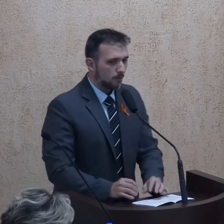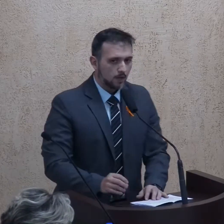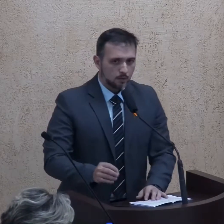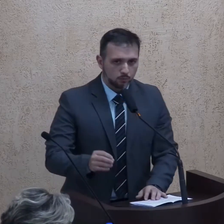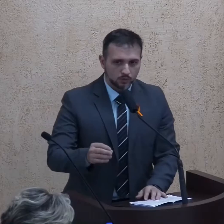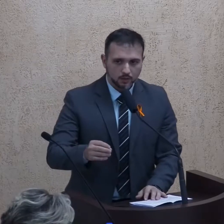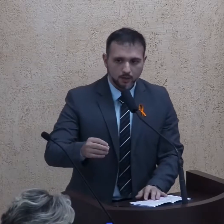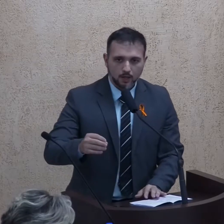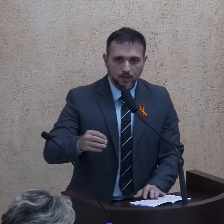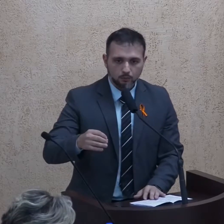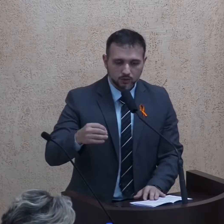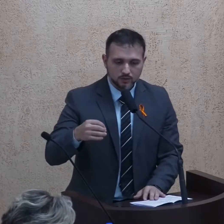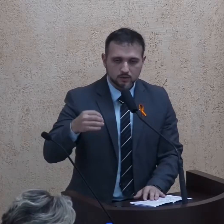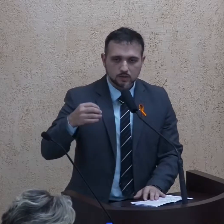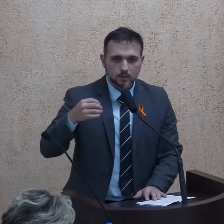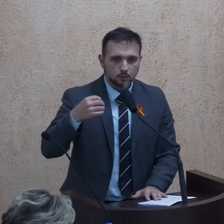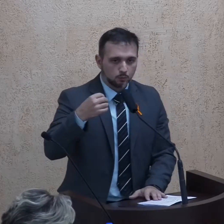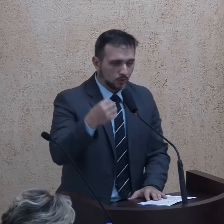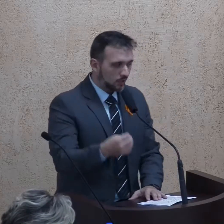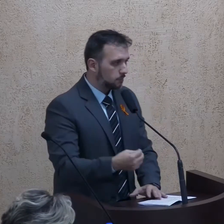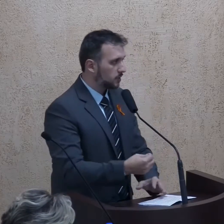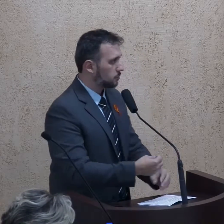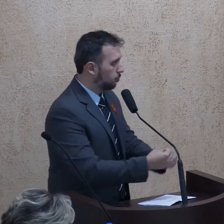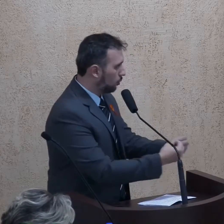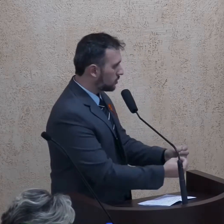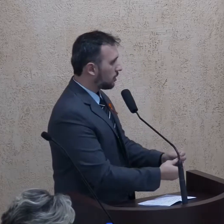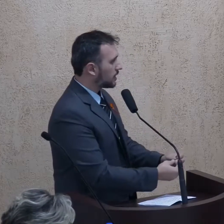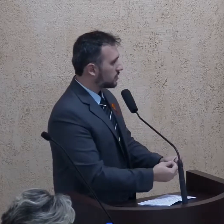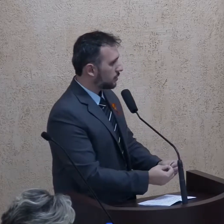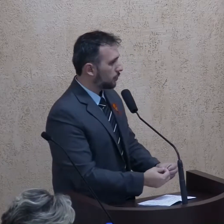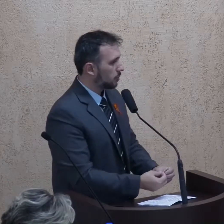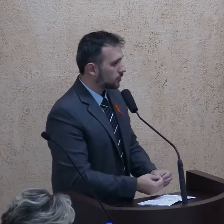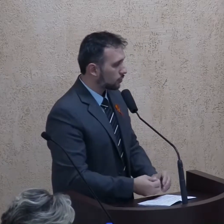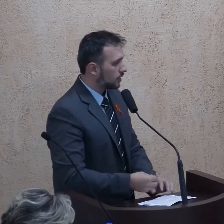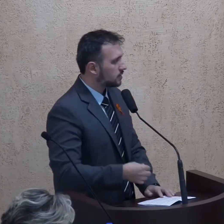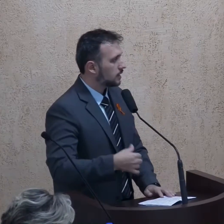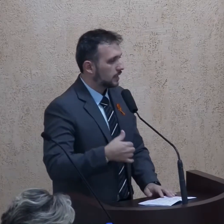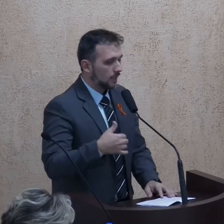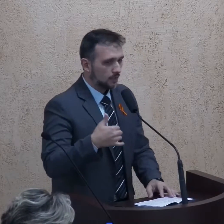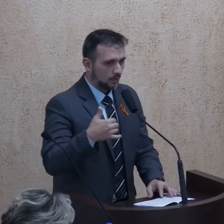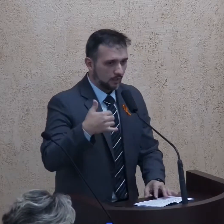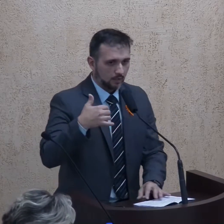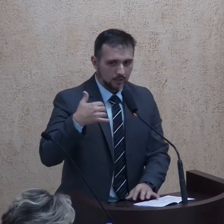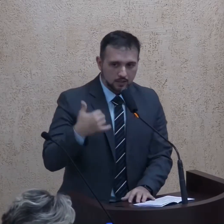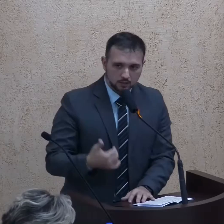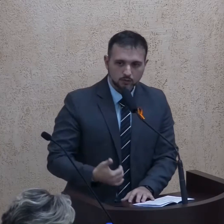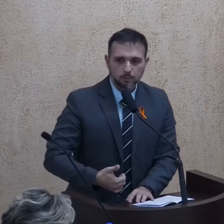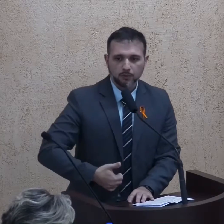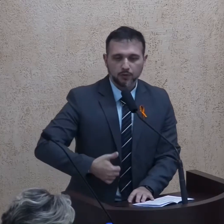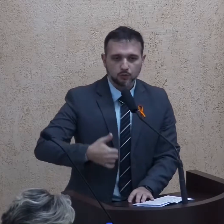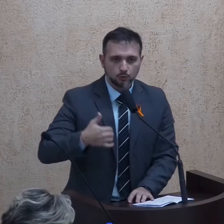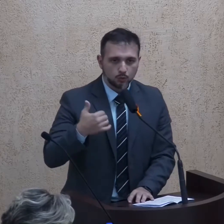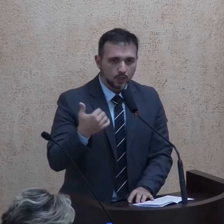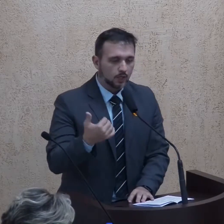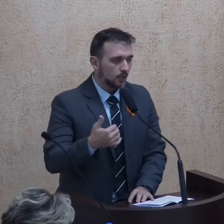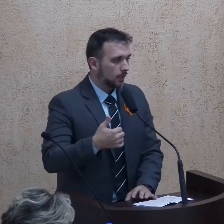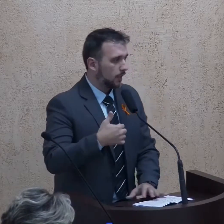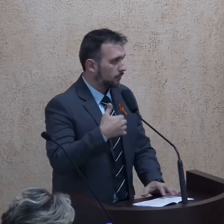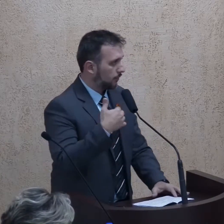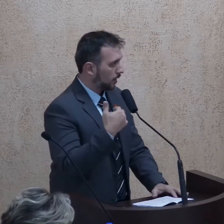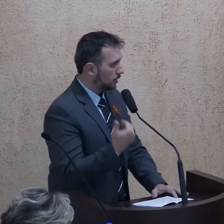papel, muitos munícipes buscam essas informações, ligando na